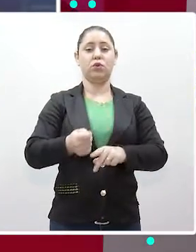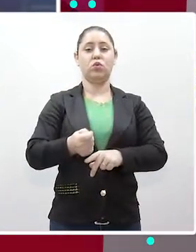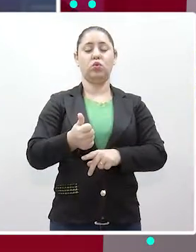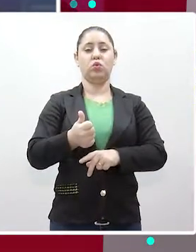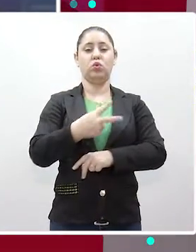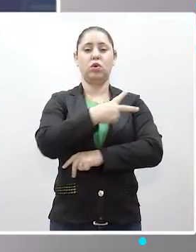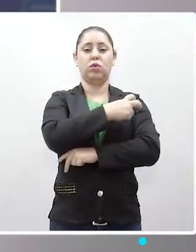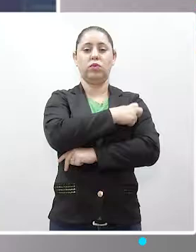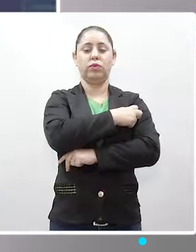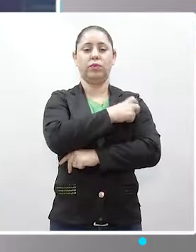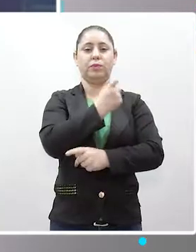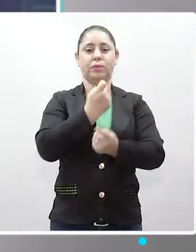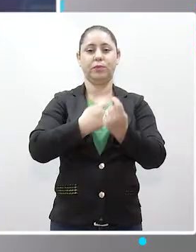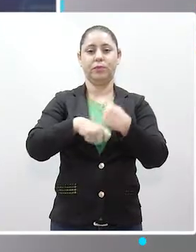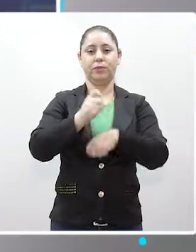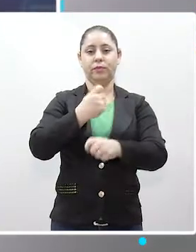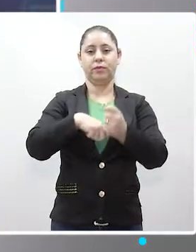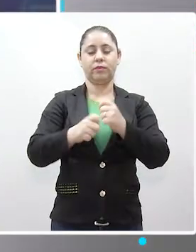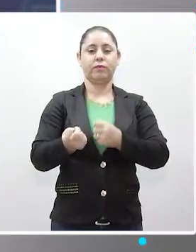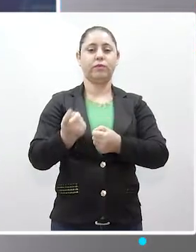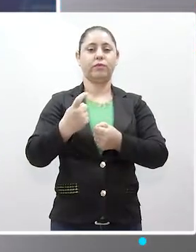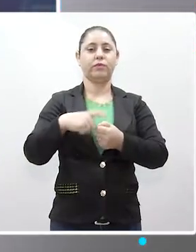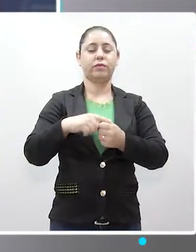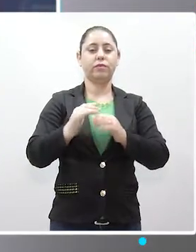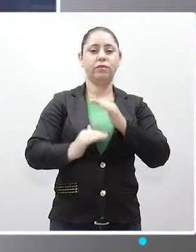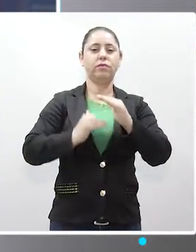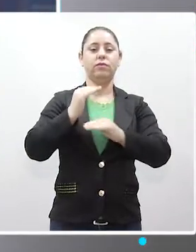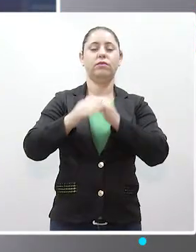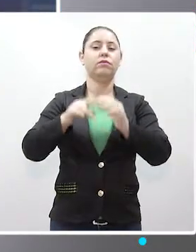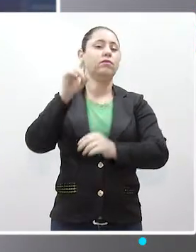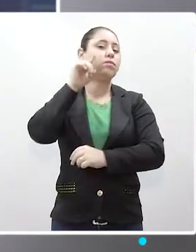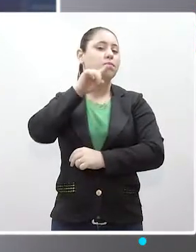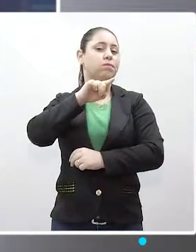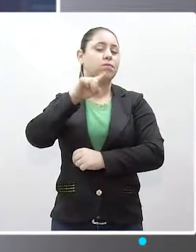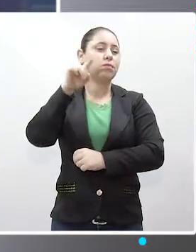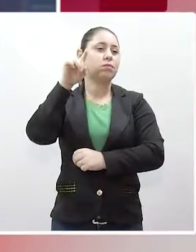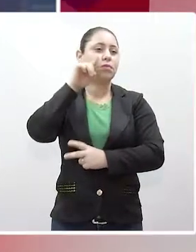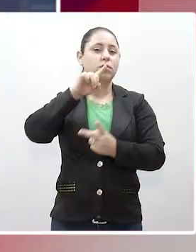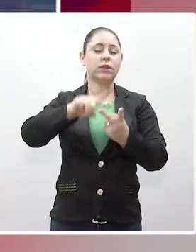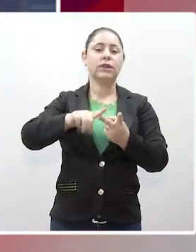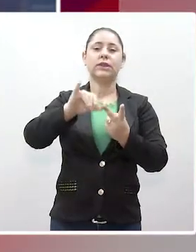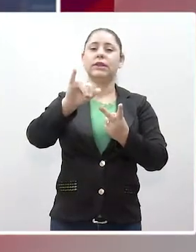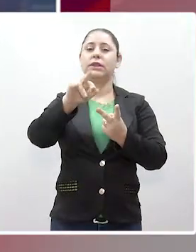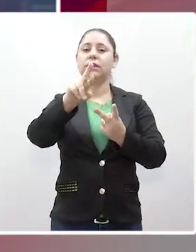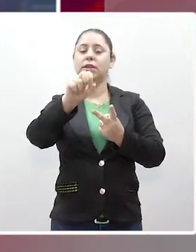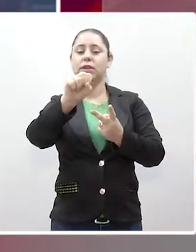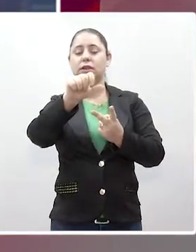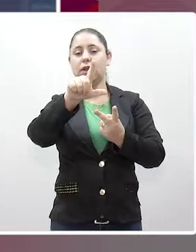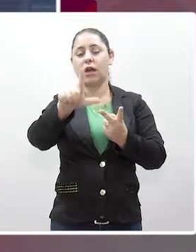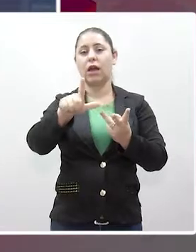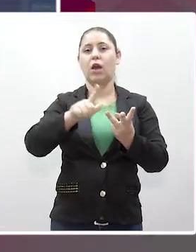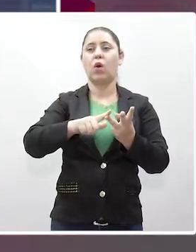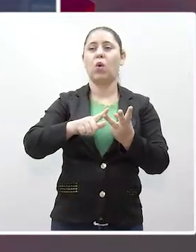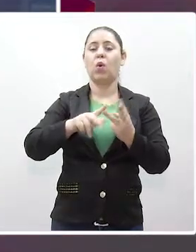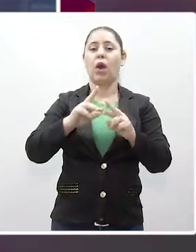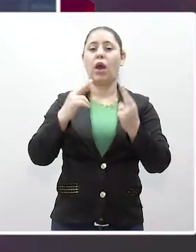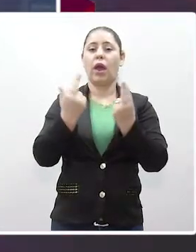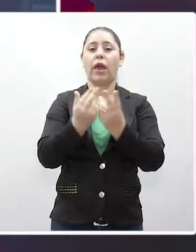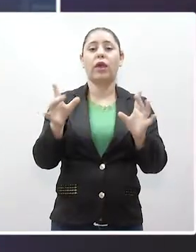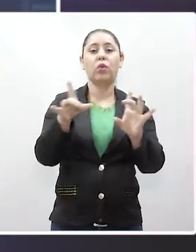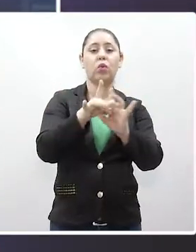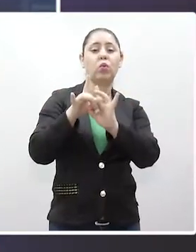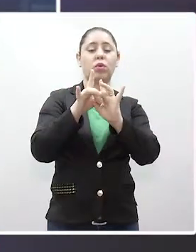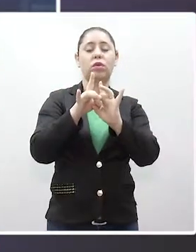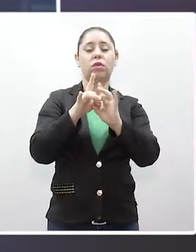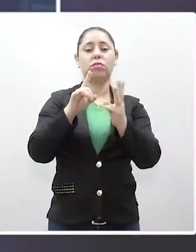e já abrindo as suas economias, como, por exemplo, Estados Unidos, Israel, Reino Unido, e